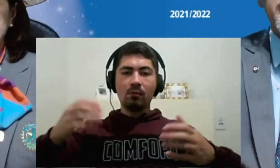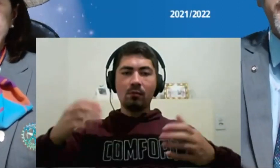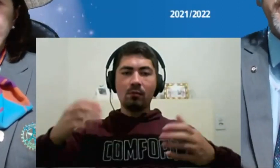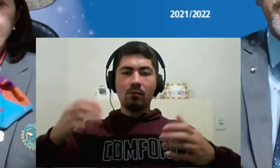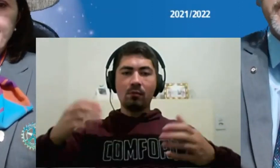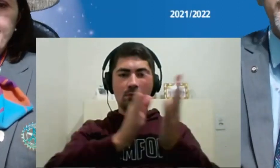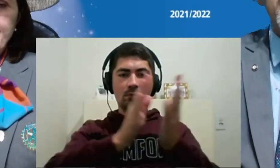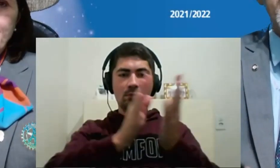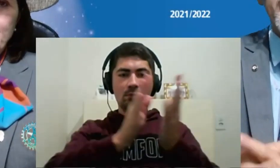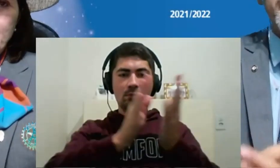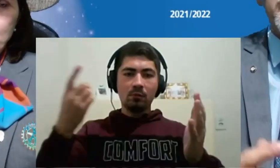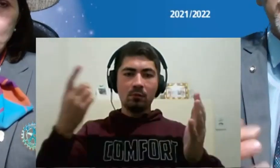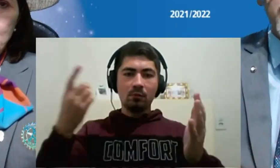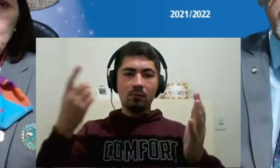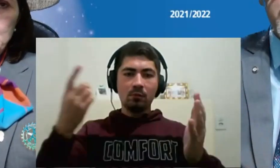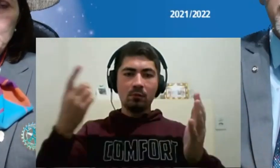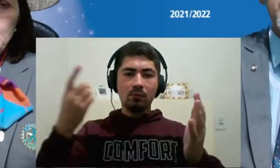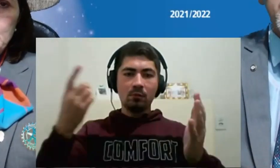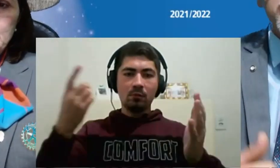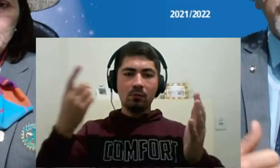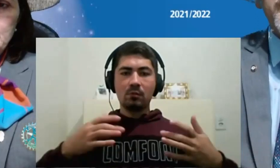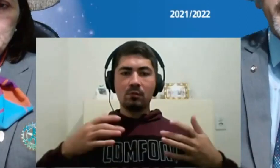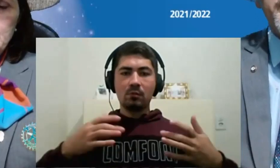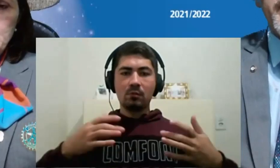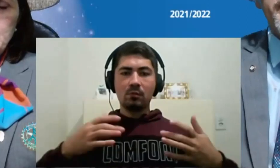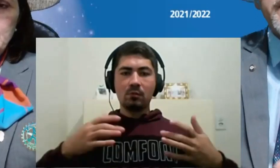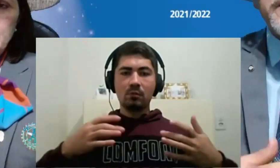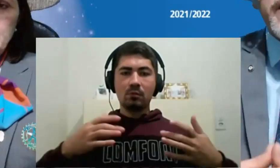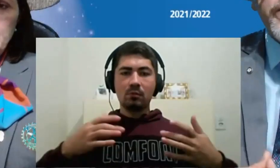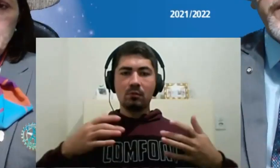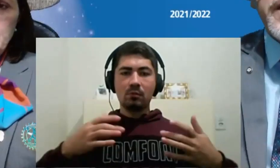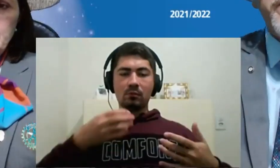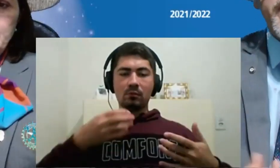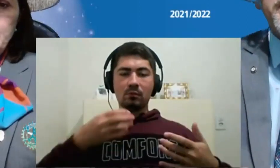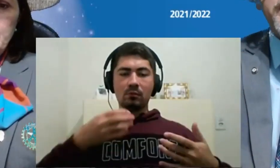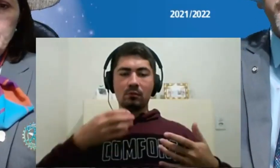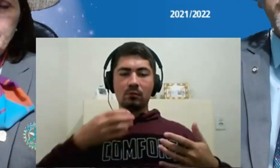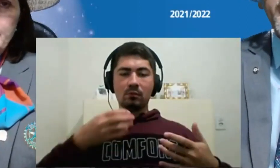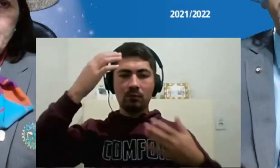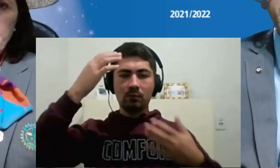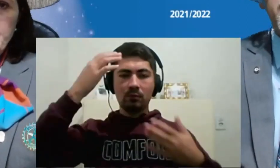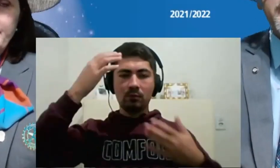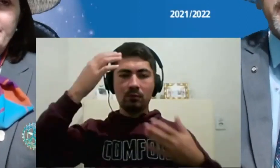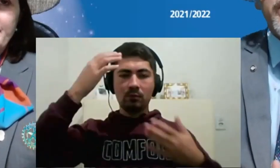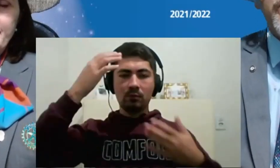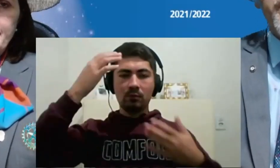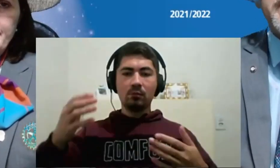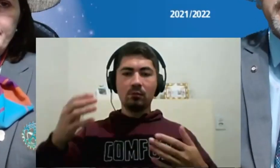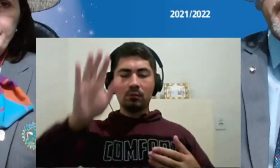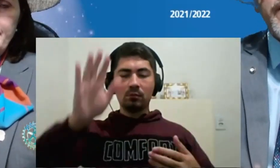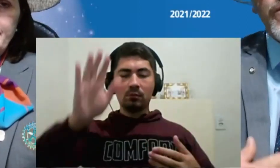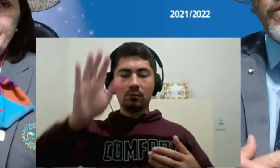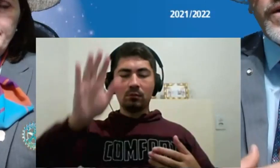experiência de vida para nós. Obrigado a todos, e sob o lema Servir para Transformar Vidas,